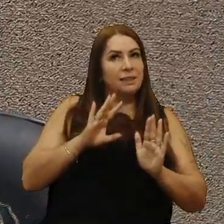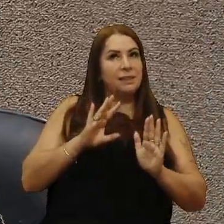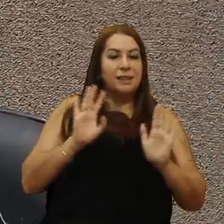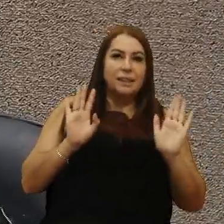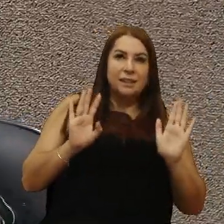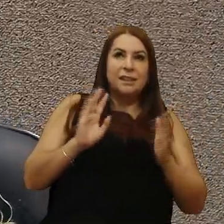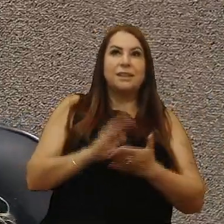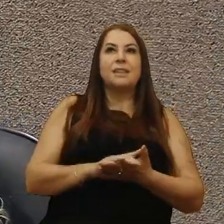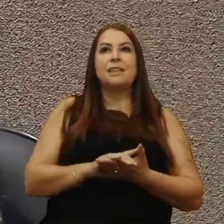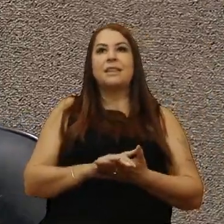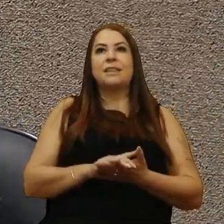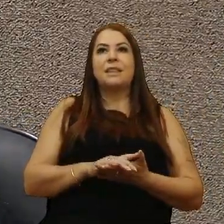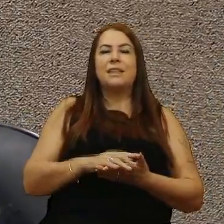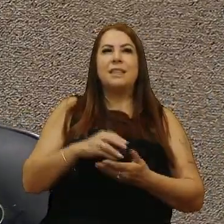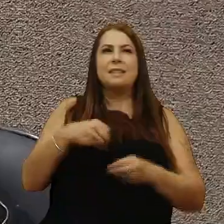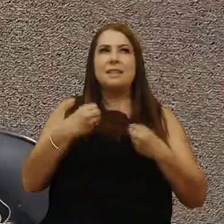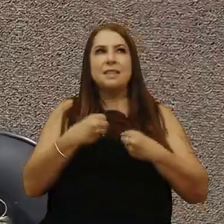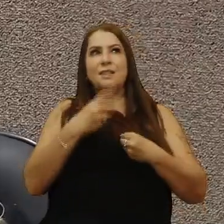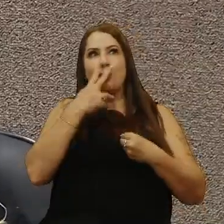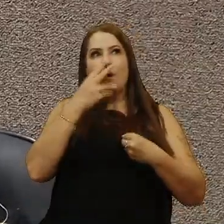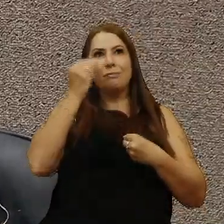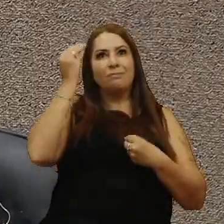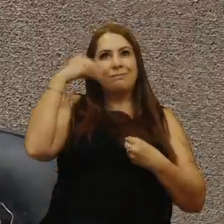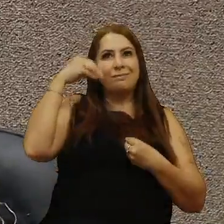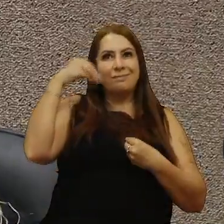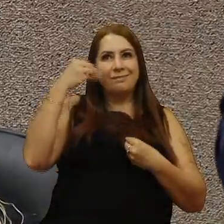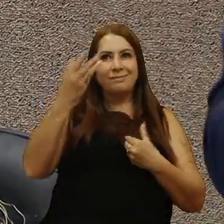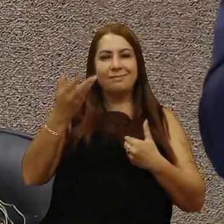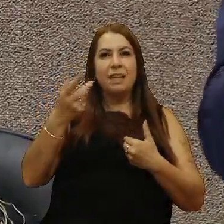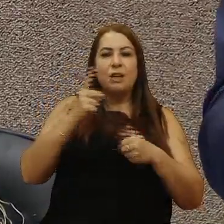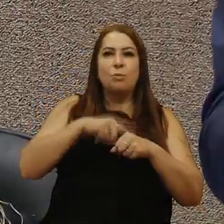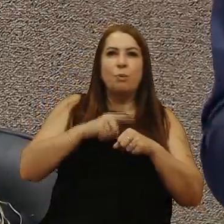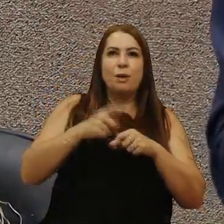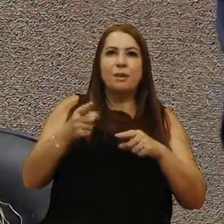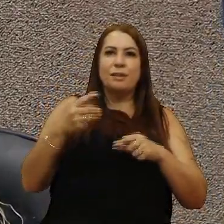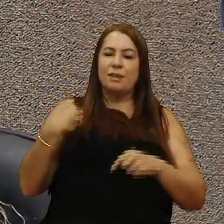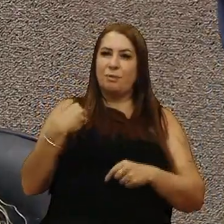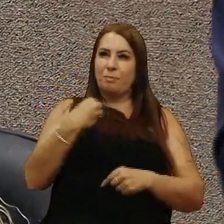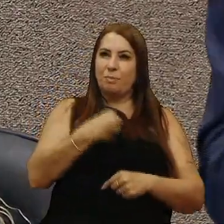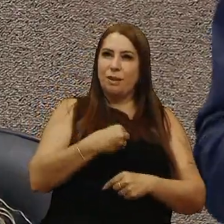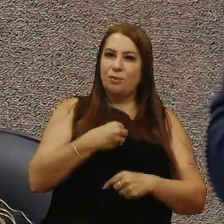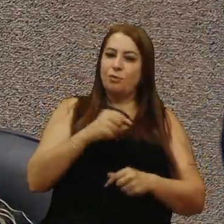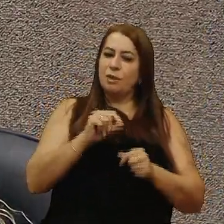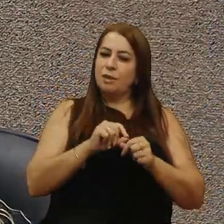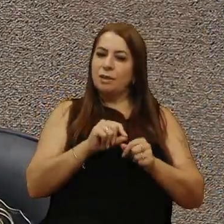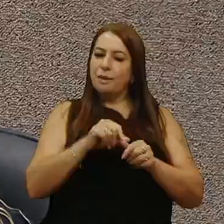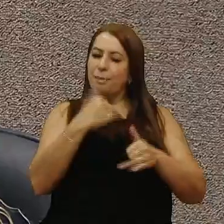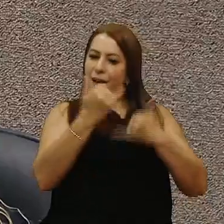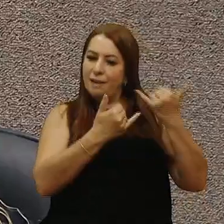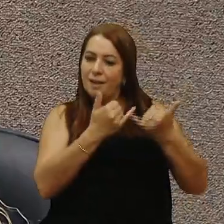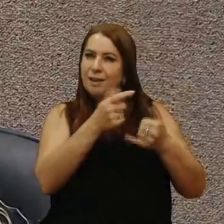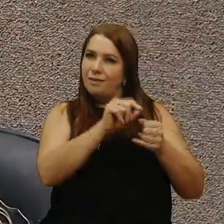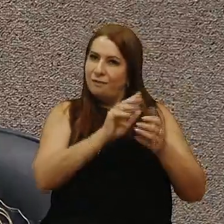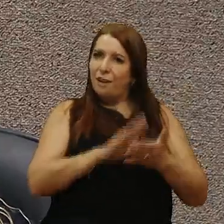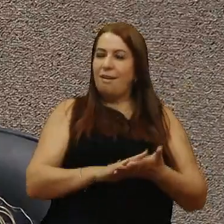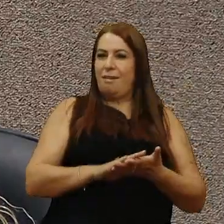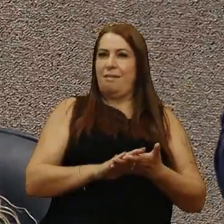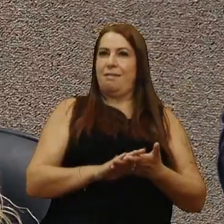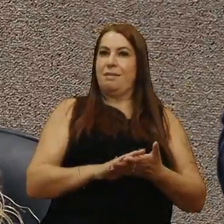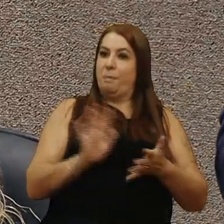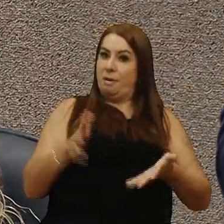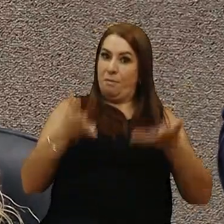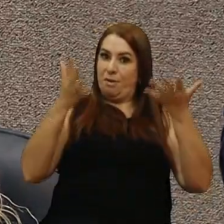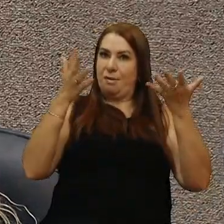receio, a gente se sente frágil. E naquele momento, tendo um médico que faz brincadeiras, que nem ele faz, para